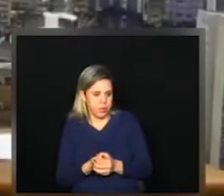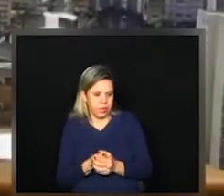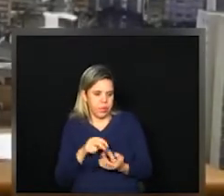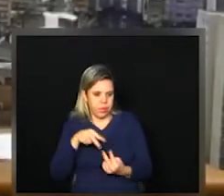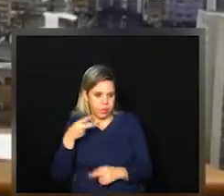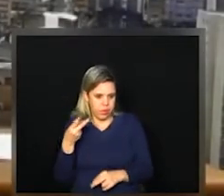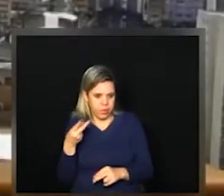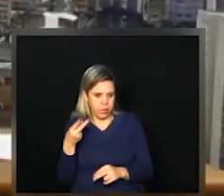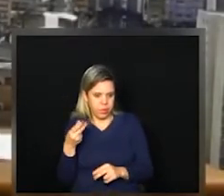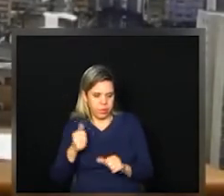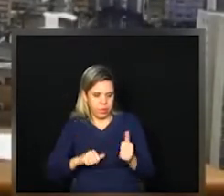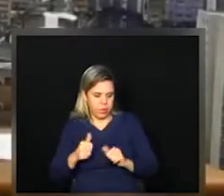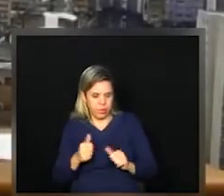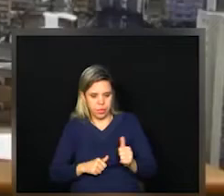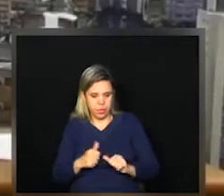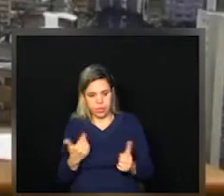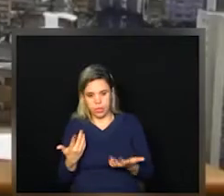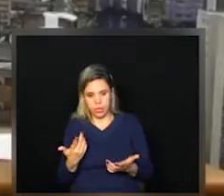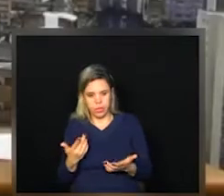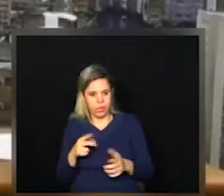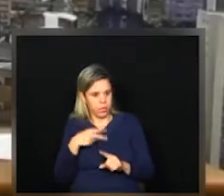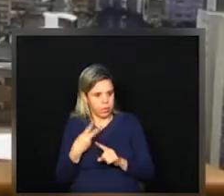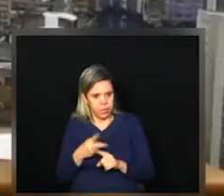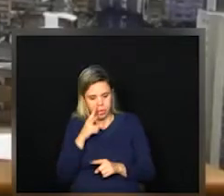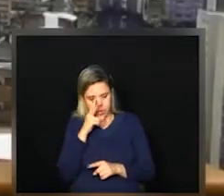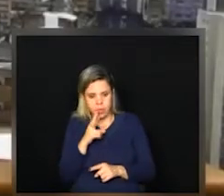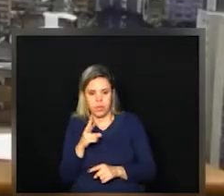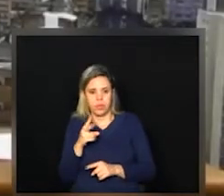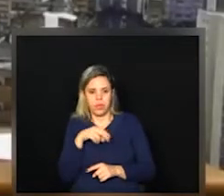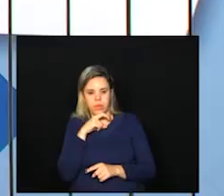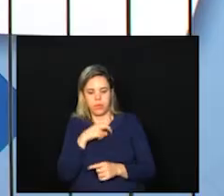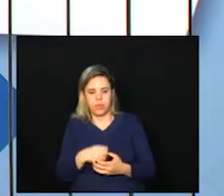para ver a questão da variante. Então, isso é questão do Adolfo Lutz.